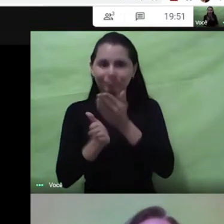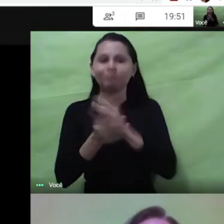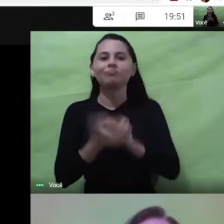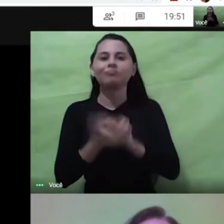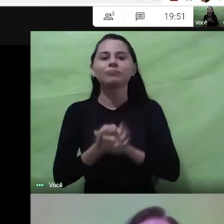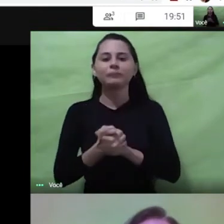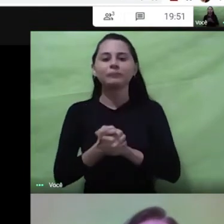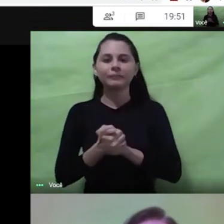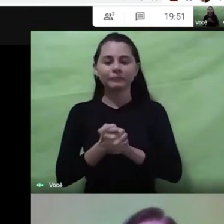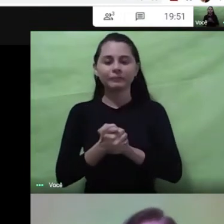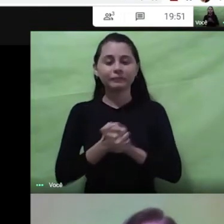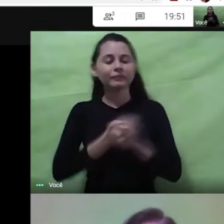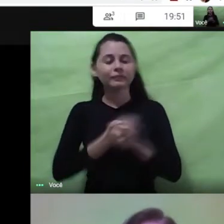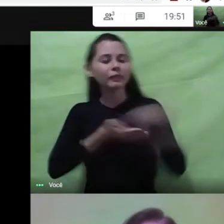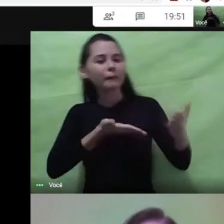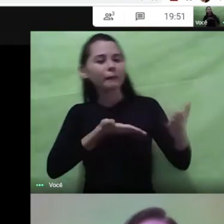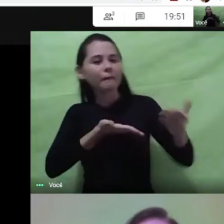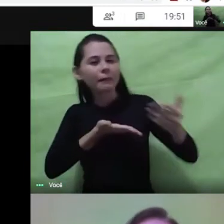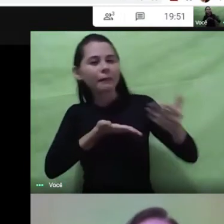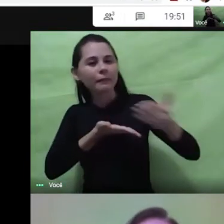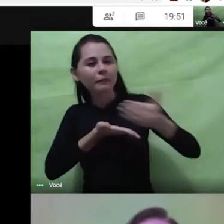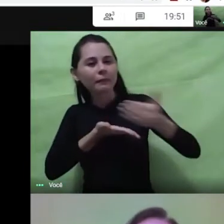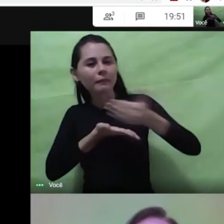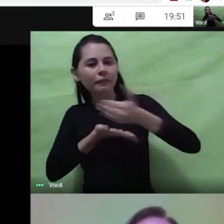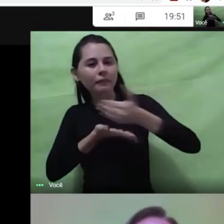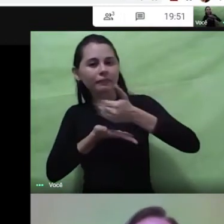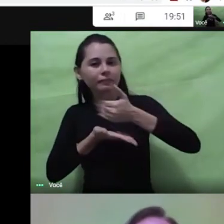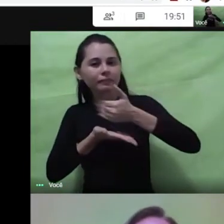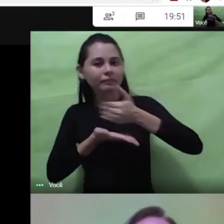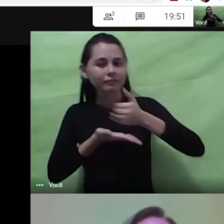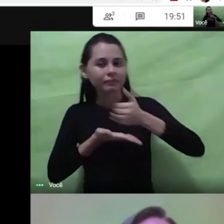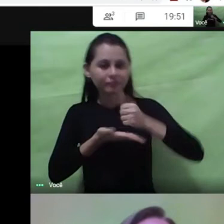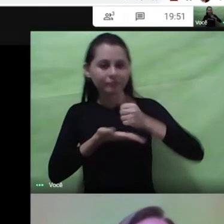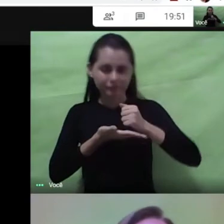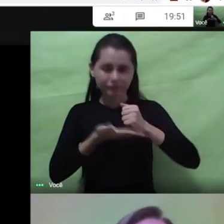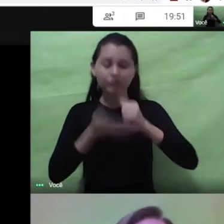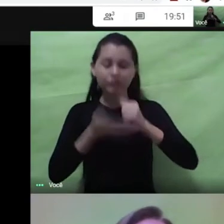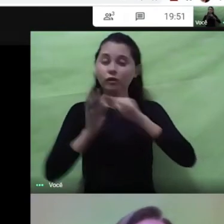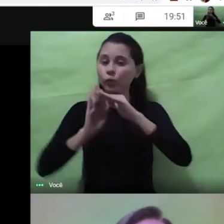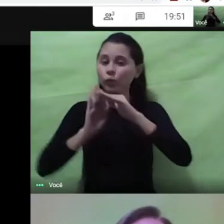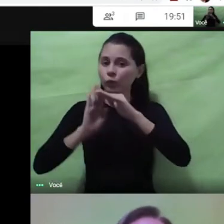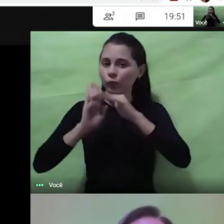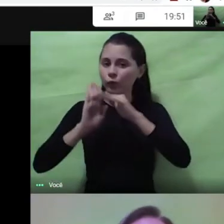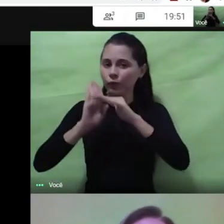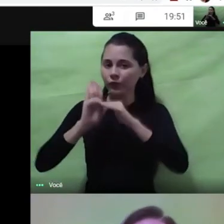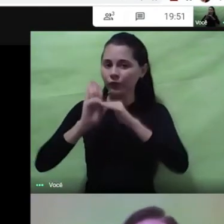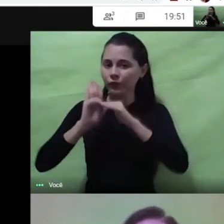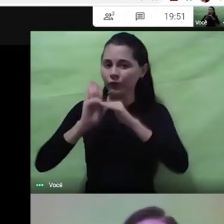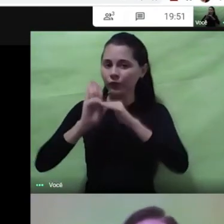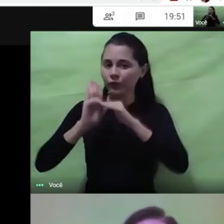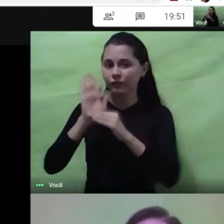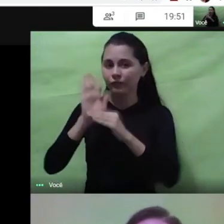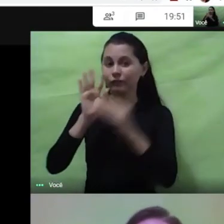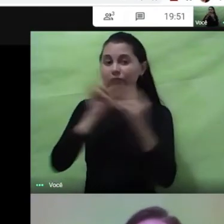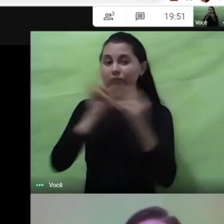Instrumentos de coleta de dados. Foi um roteiro virtual com